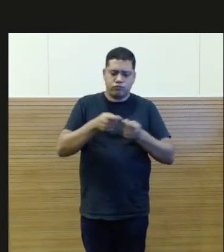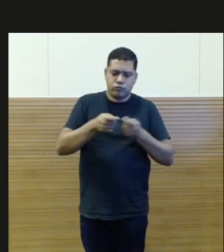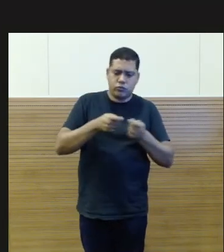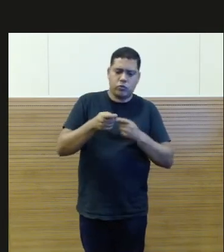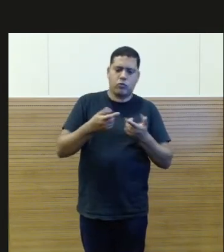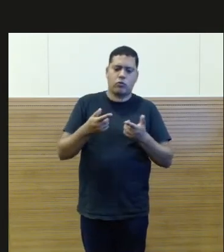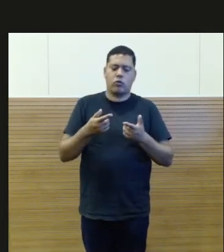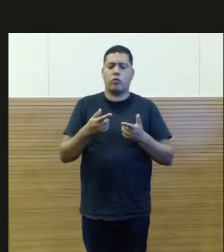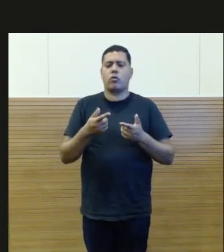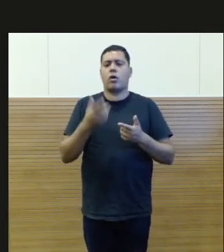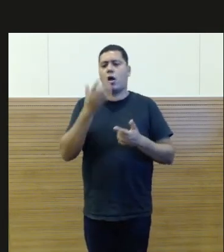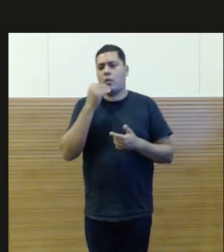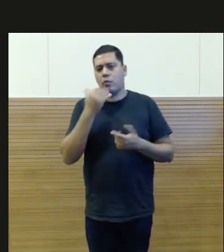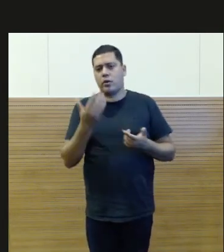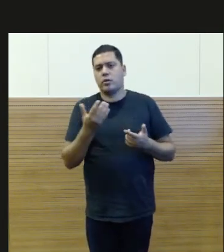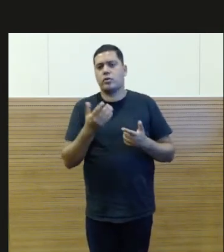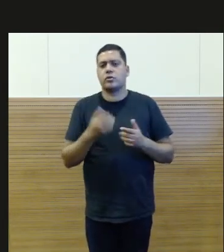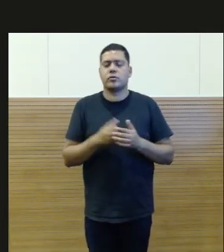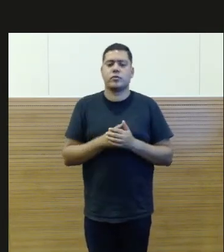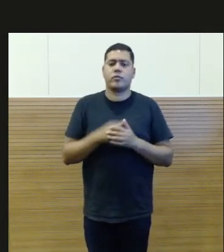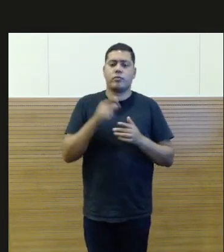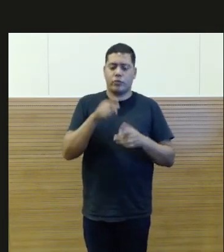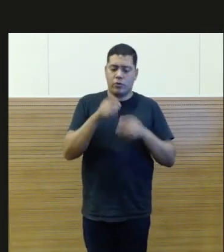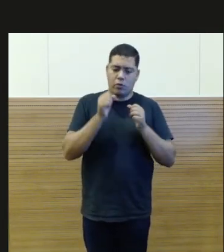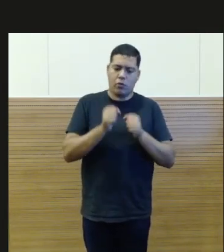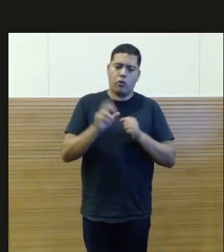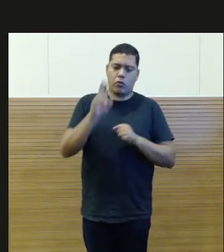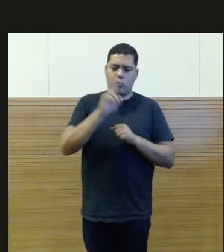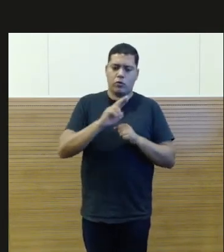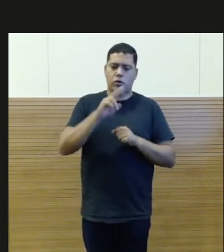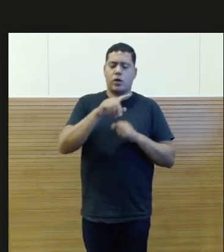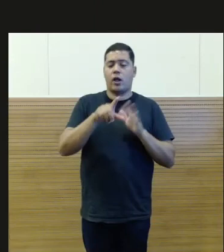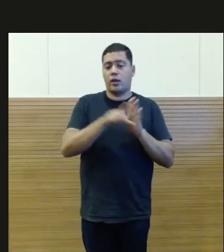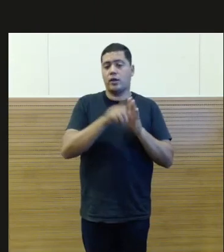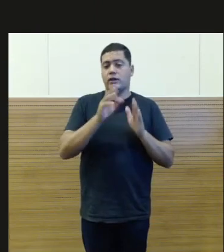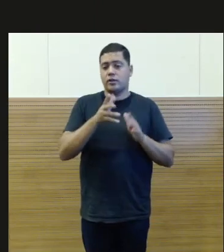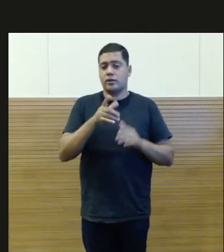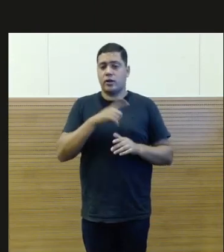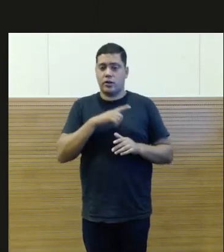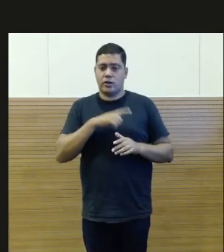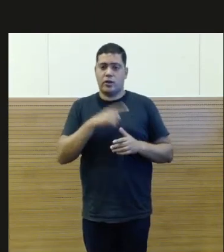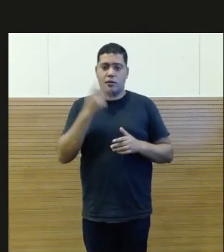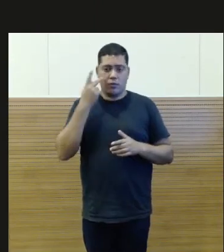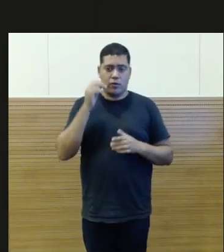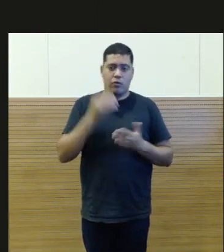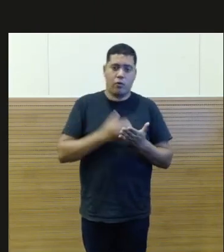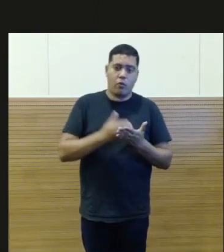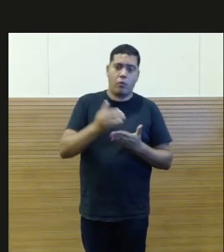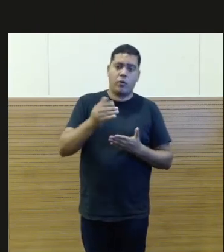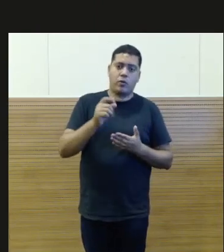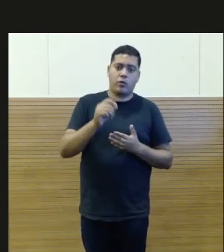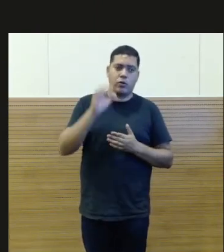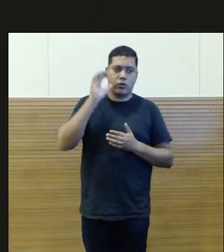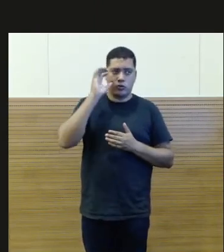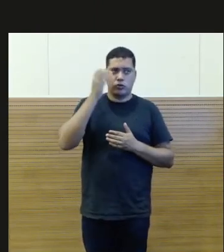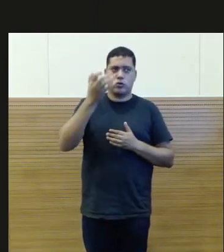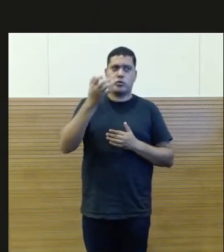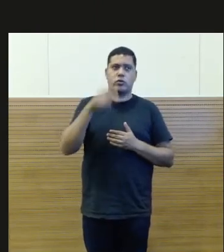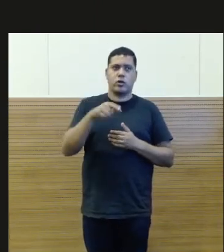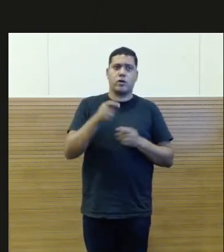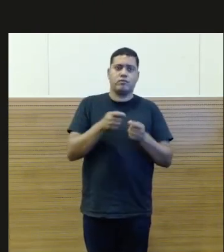produtos alimentícios ultraprocessados, que eles possam usar as legislações já existentes para começar a sancionar essas